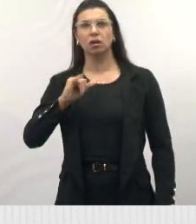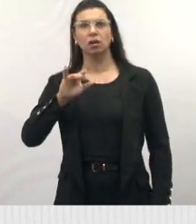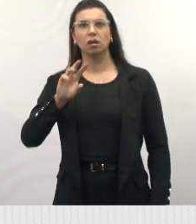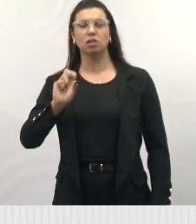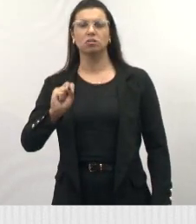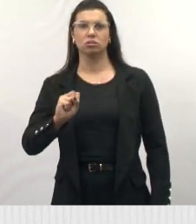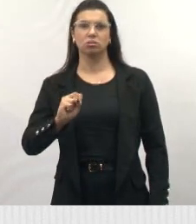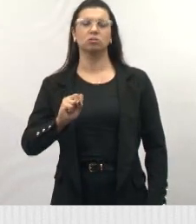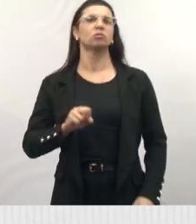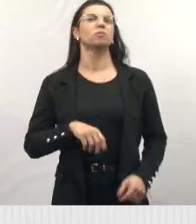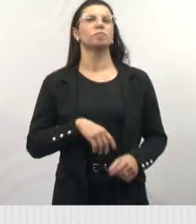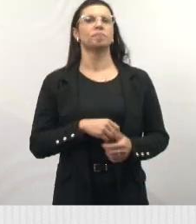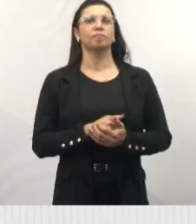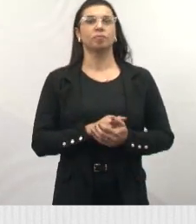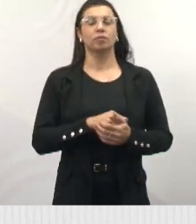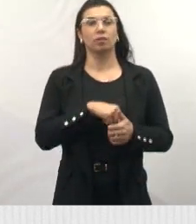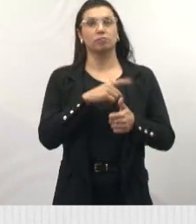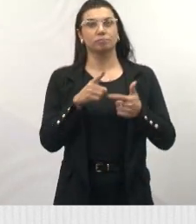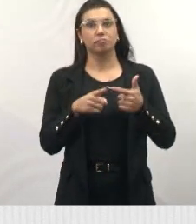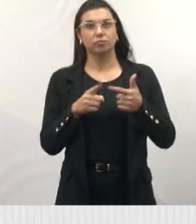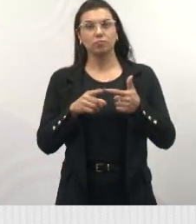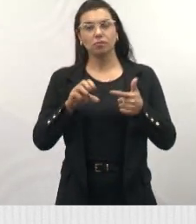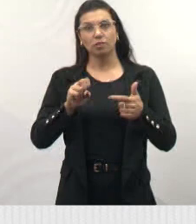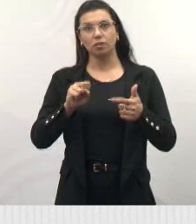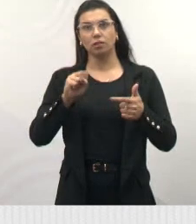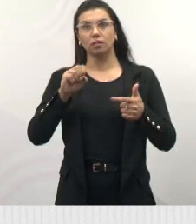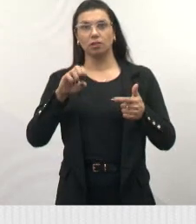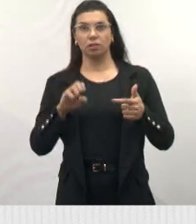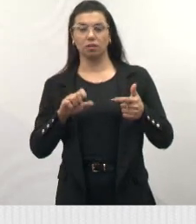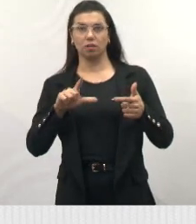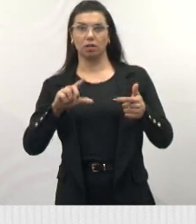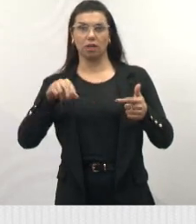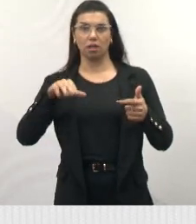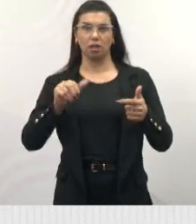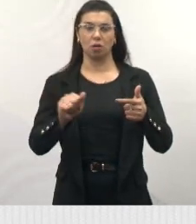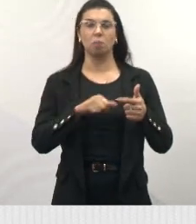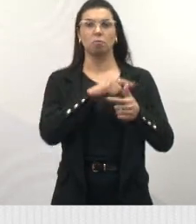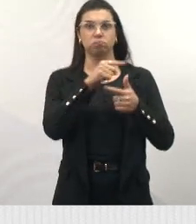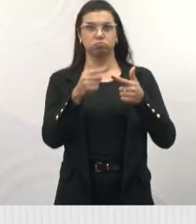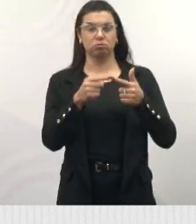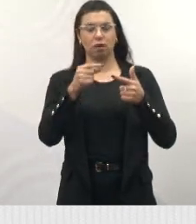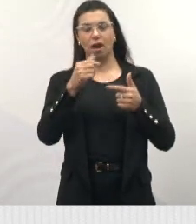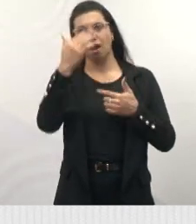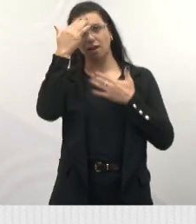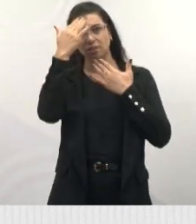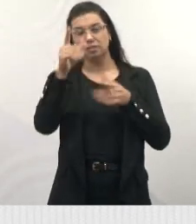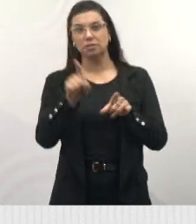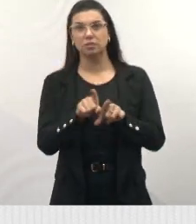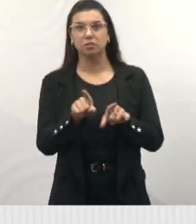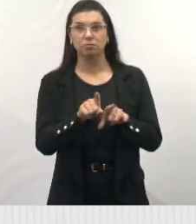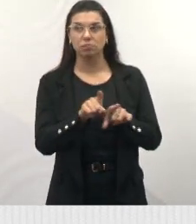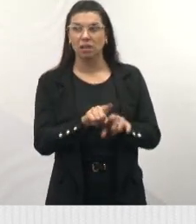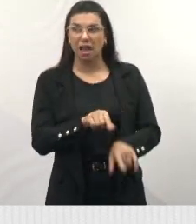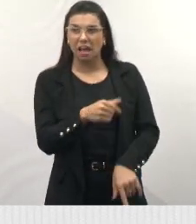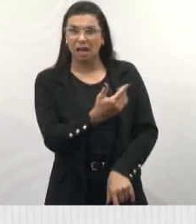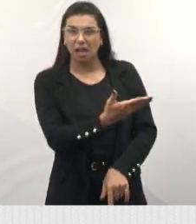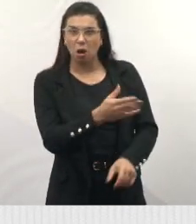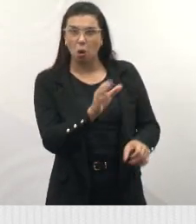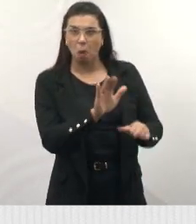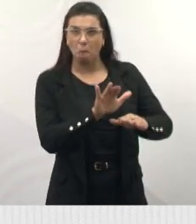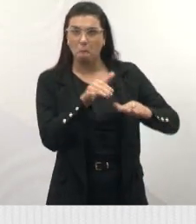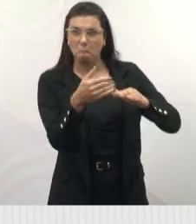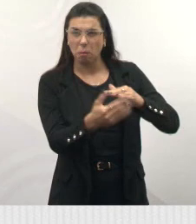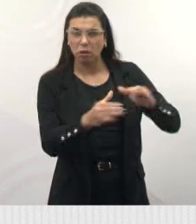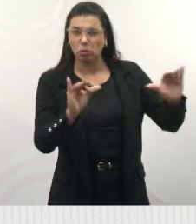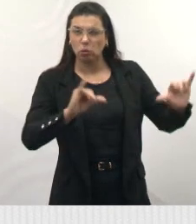região. Então, eles sabem da necessidade dessa obra. O Jardim São Luís sempre sofreu mais de 40 anos